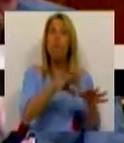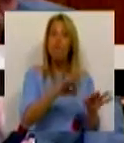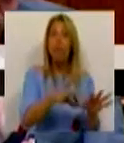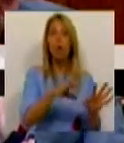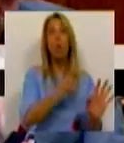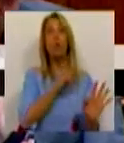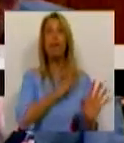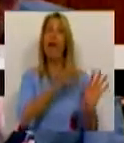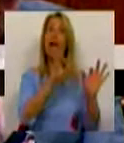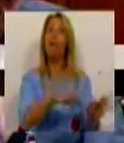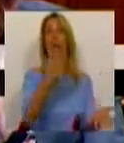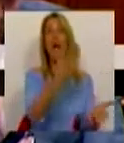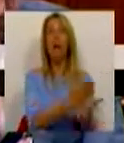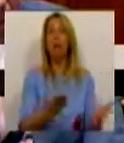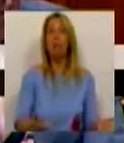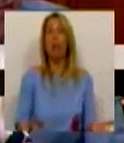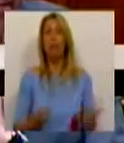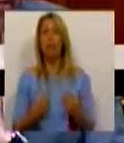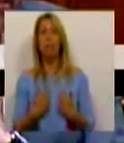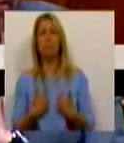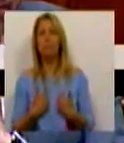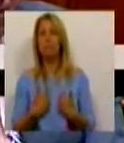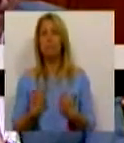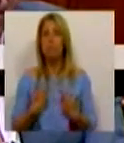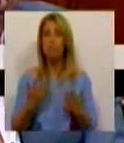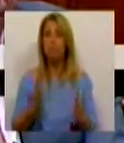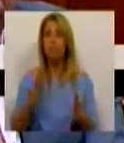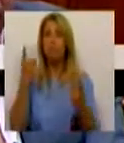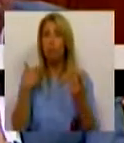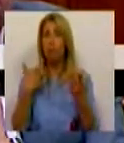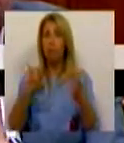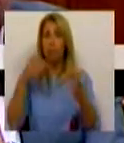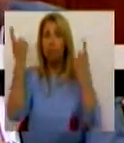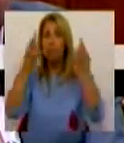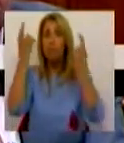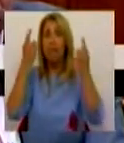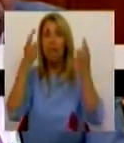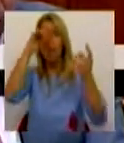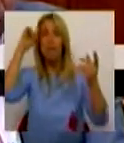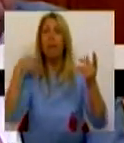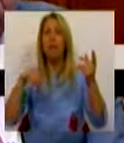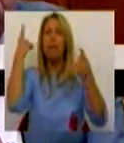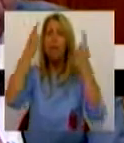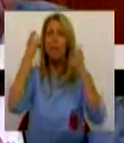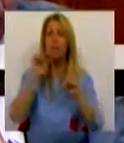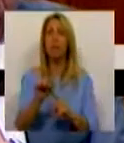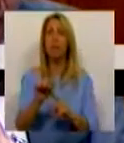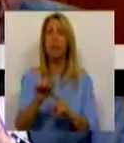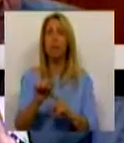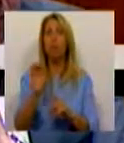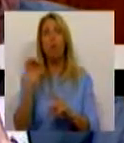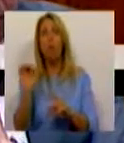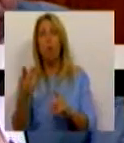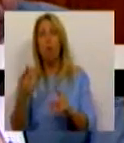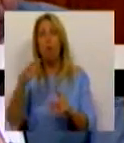universidade. Eu não tenho dificuldade em ter isso em conta, Sr. Deputado. Como também não tenho dificuldade em ter em conta as